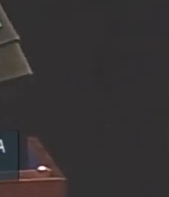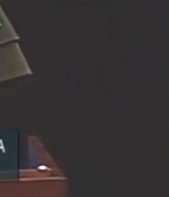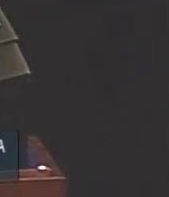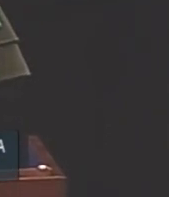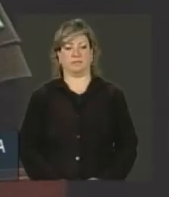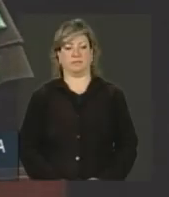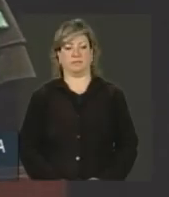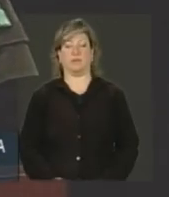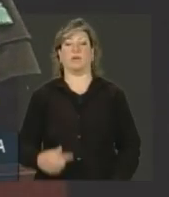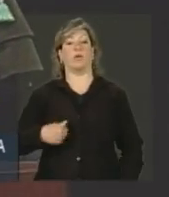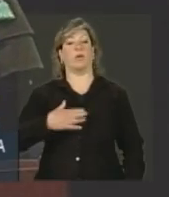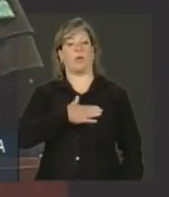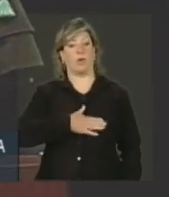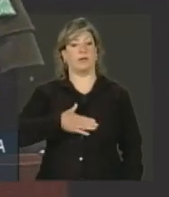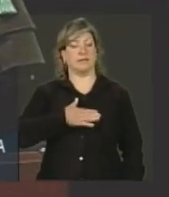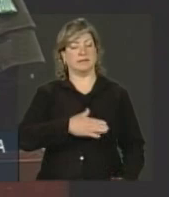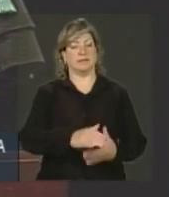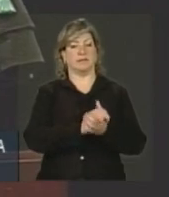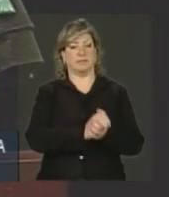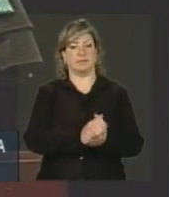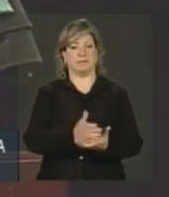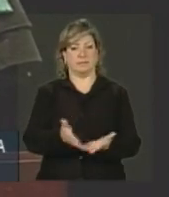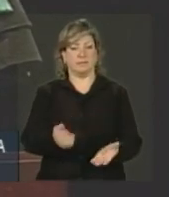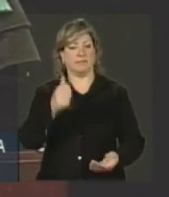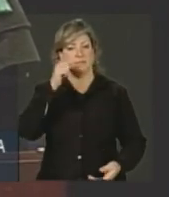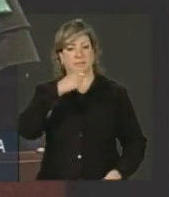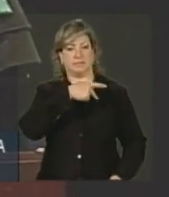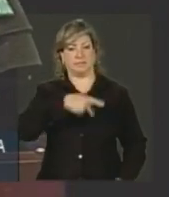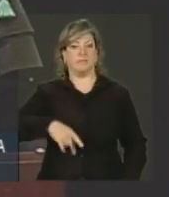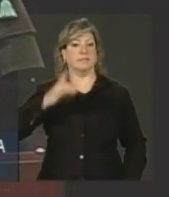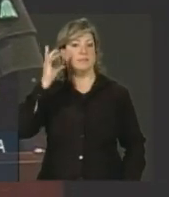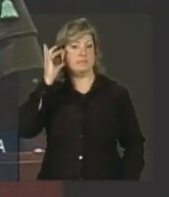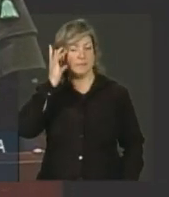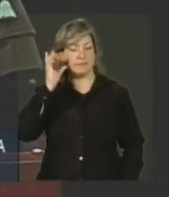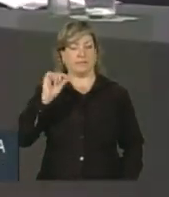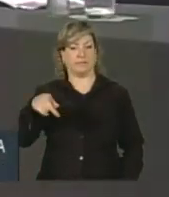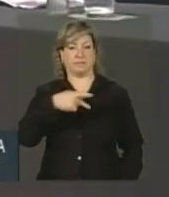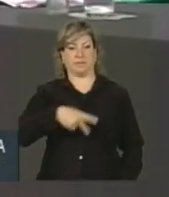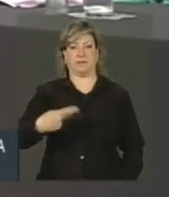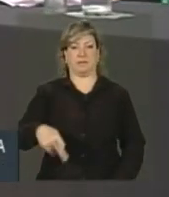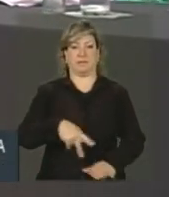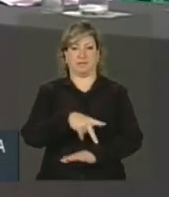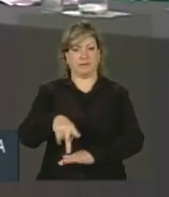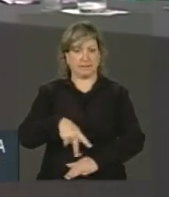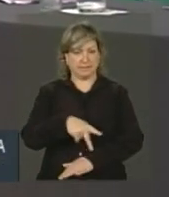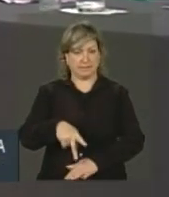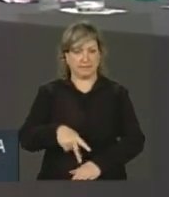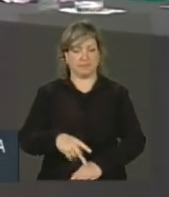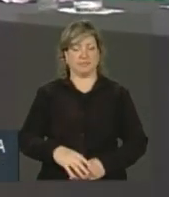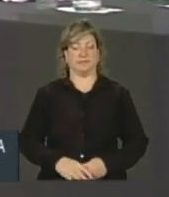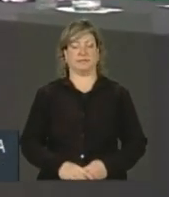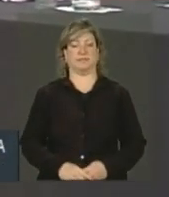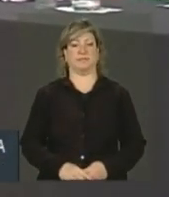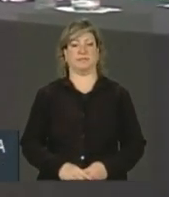Gostaria de cumprimentar o presidente Dilma Rousseff, presidente da República Federativa do Brasil,